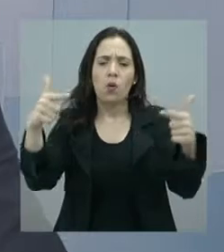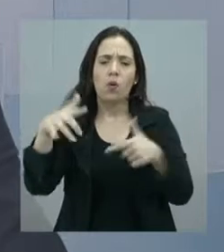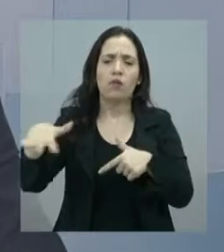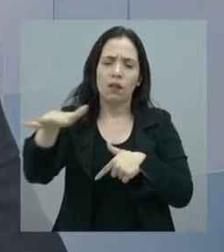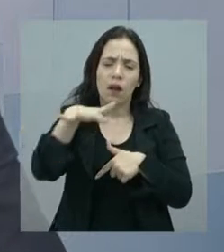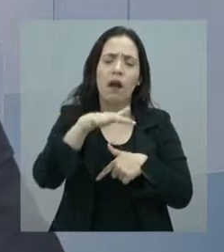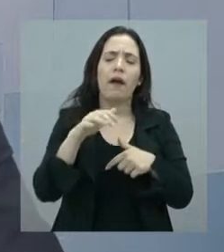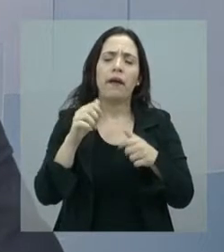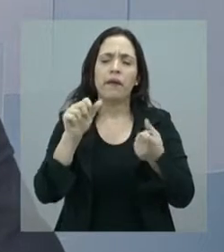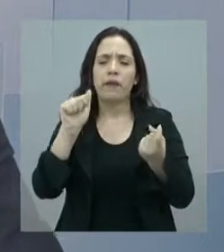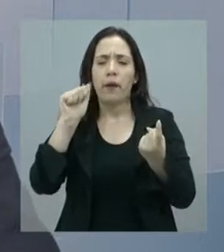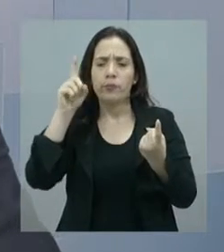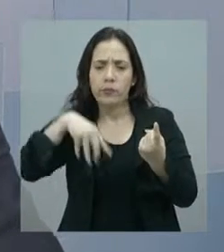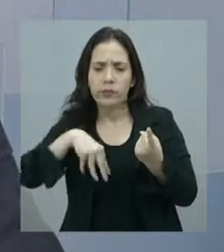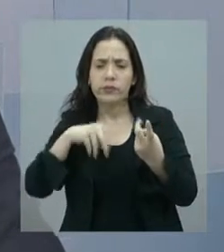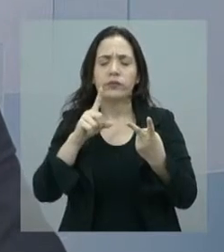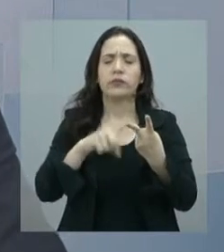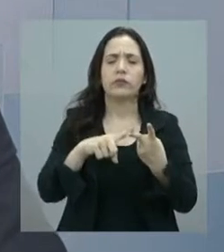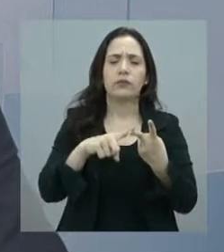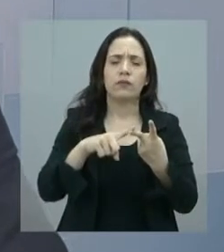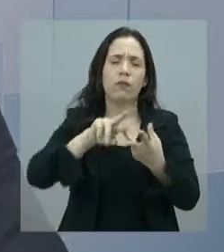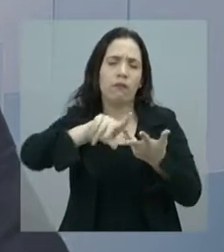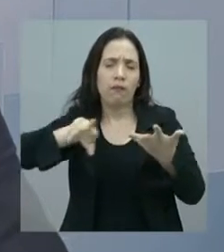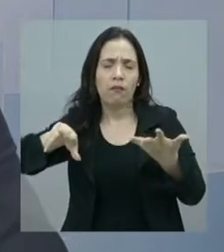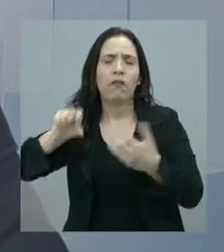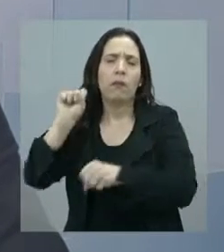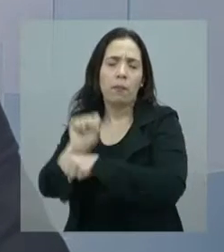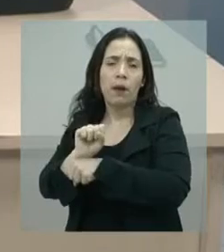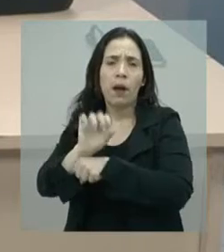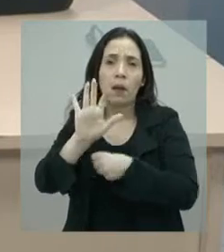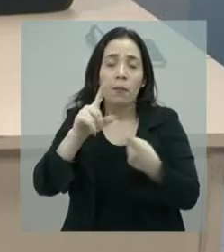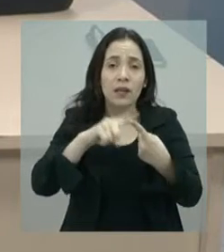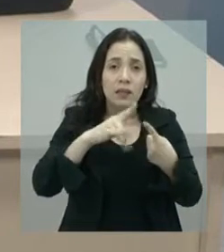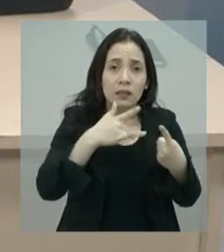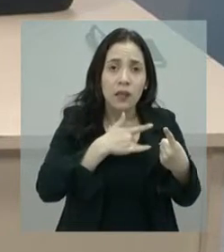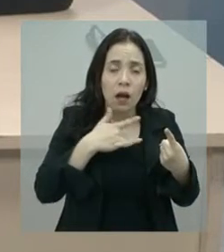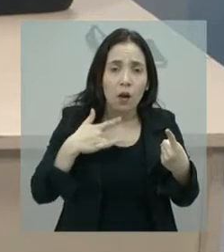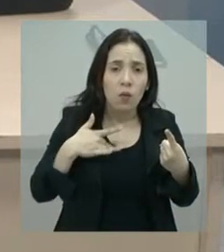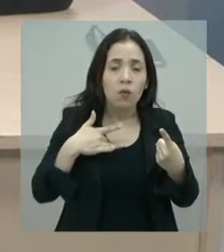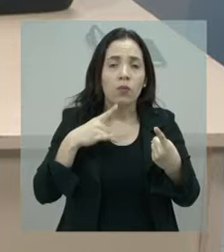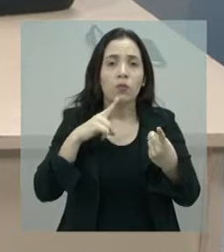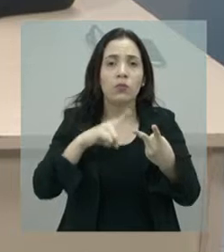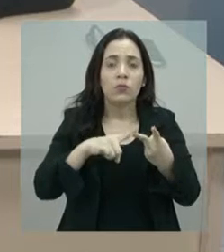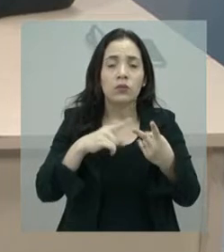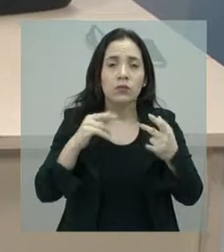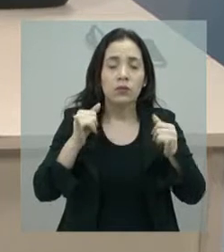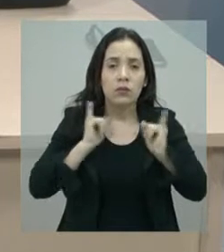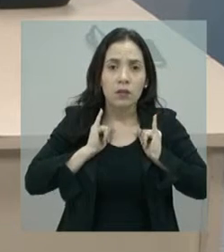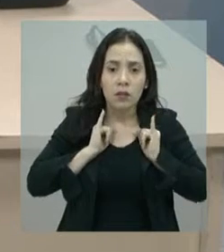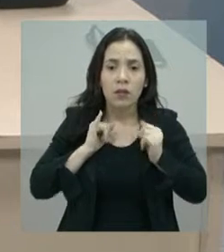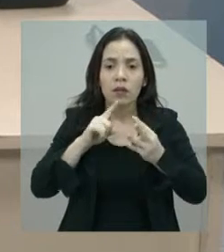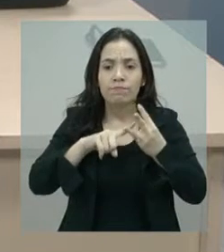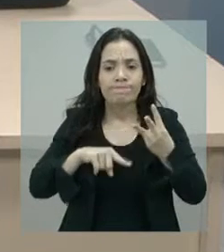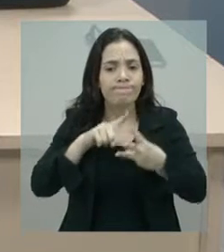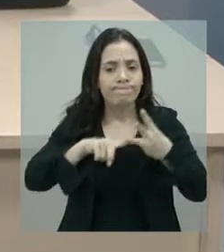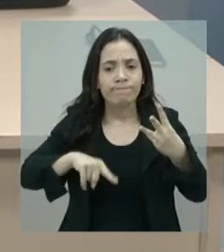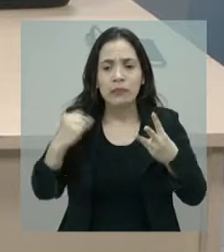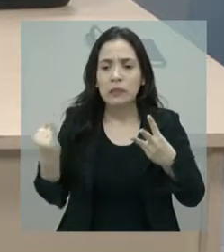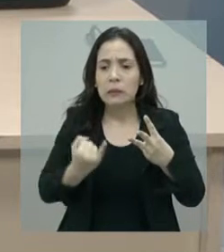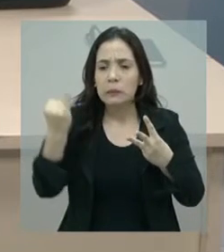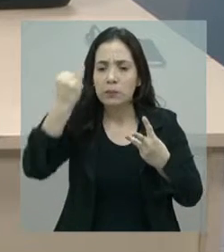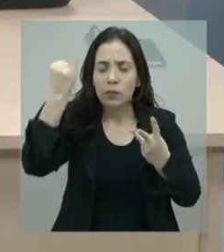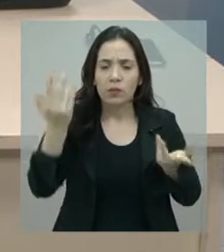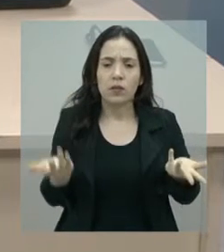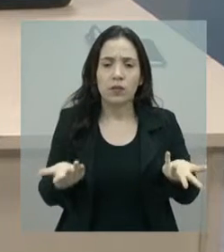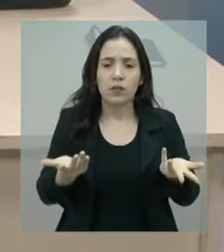necessidade administrativa, em outras áreas, mas nessas Ele três podia até áreas... congelar, mas nada, nunca aí, né, deputado? Nunca nessas aí, três né? áreas. Porque o Ceará fez isso,